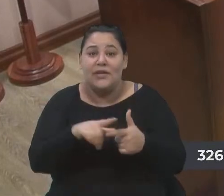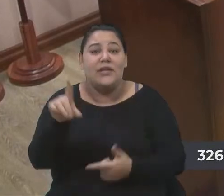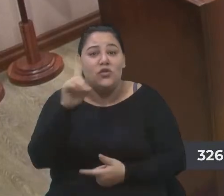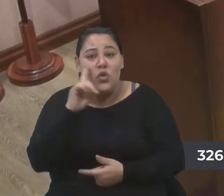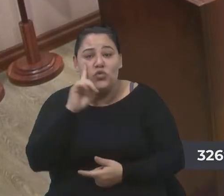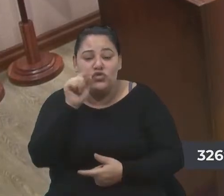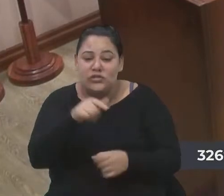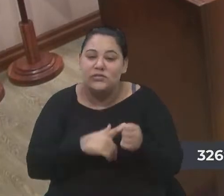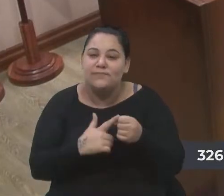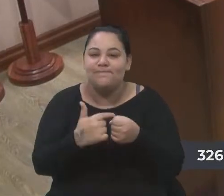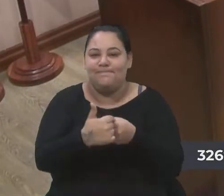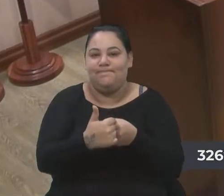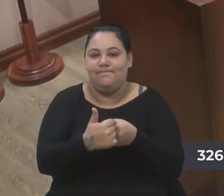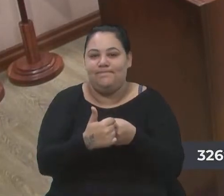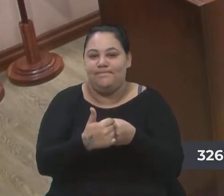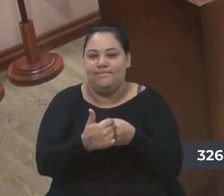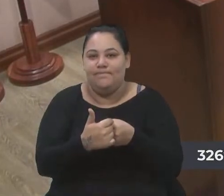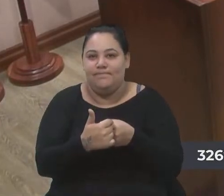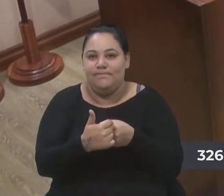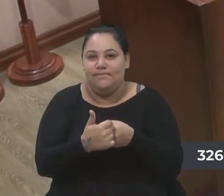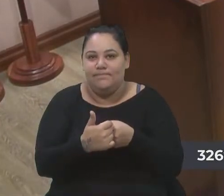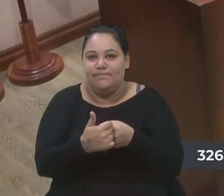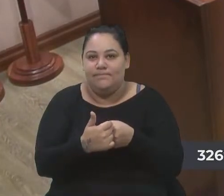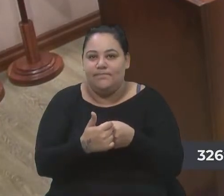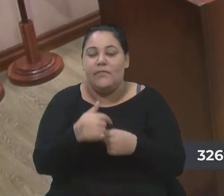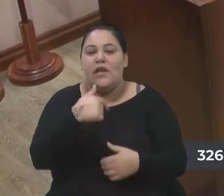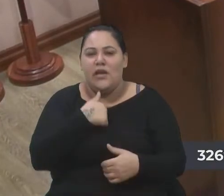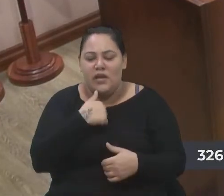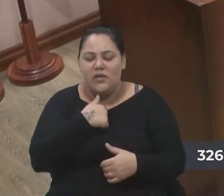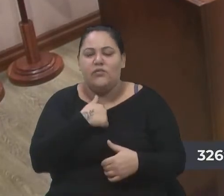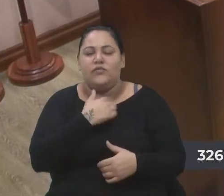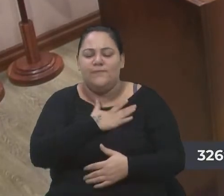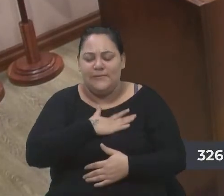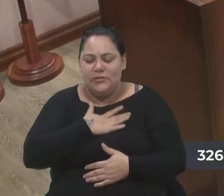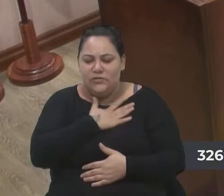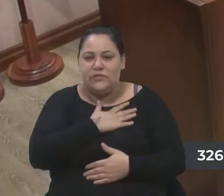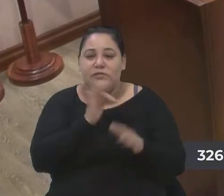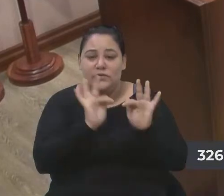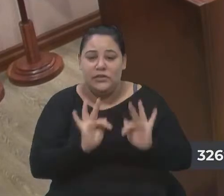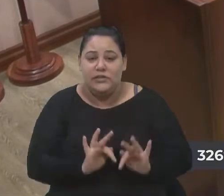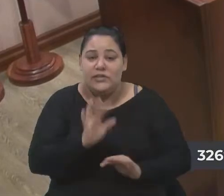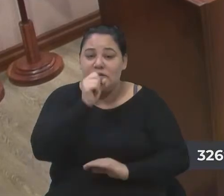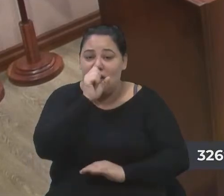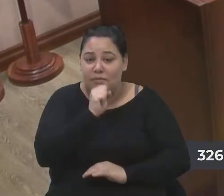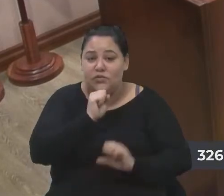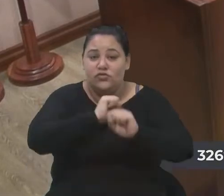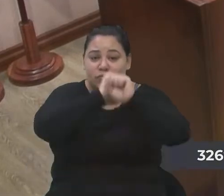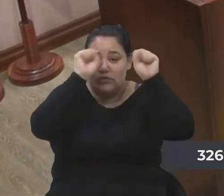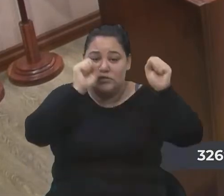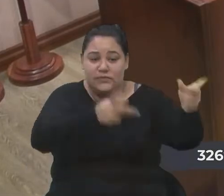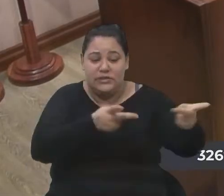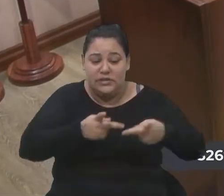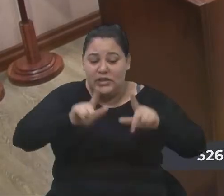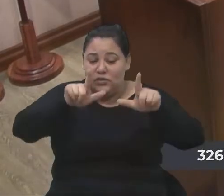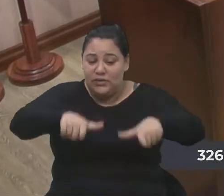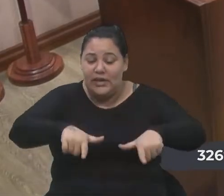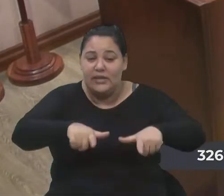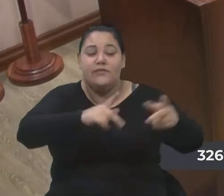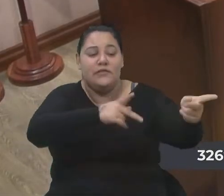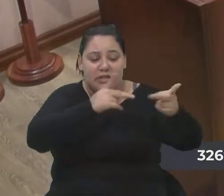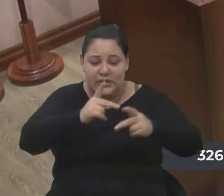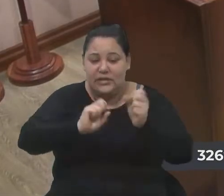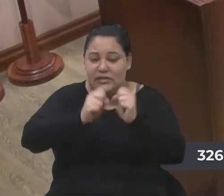cidade. Fiquei muito feliz de ter passado o sábado de manhã visitando aquele lugar, visitando as empresas